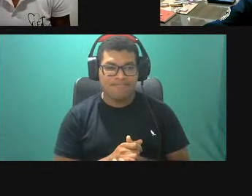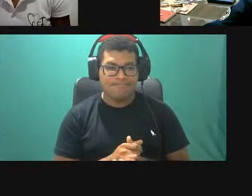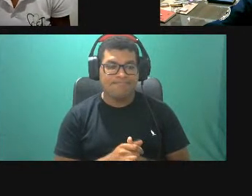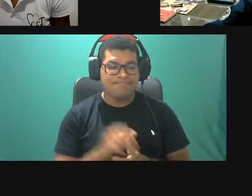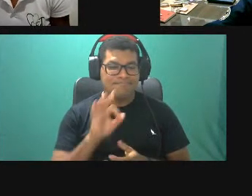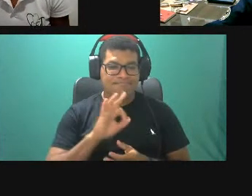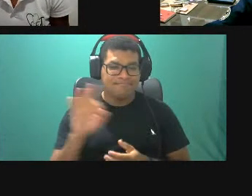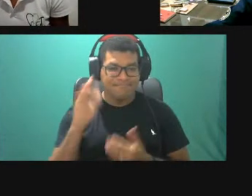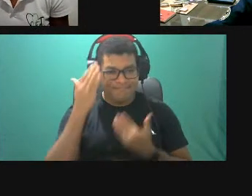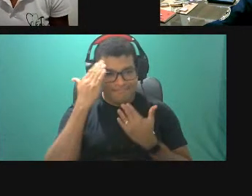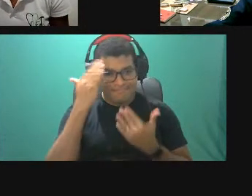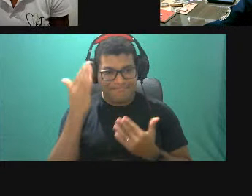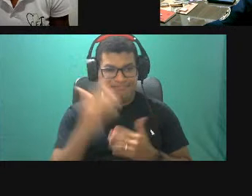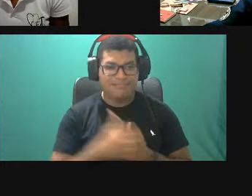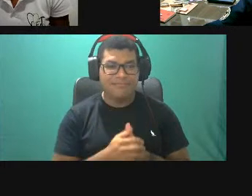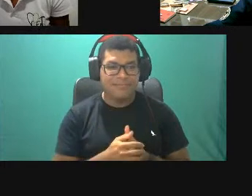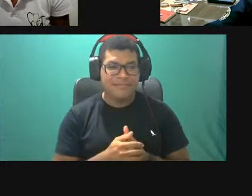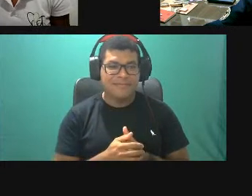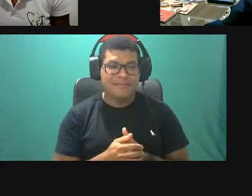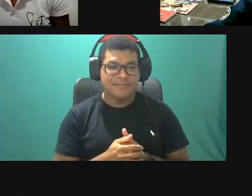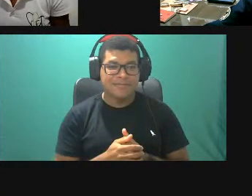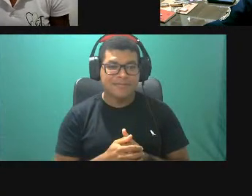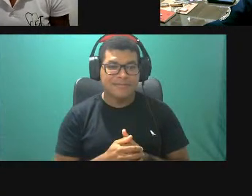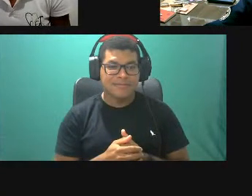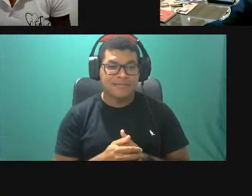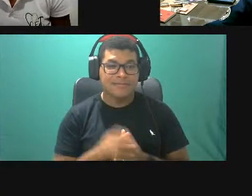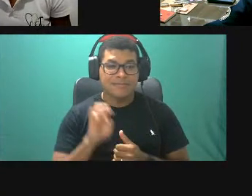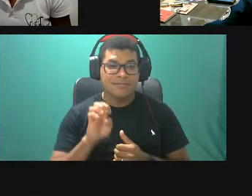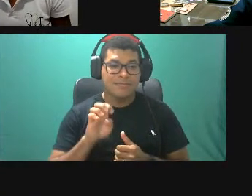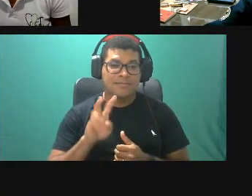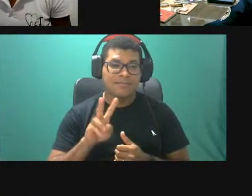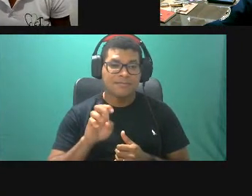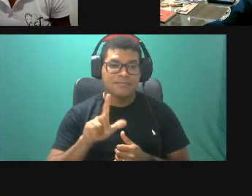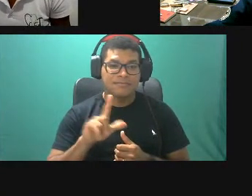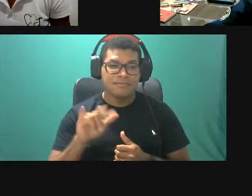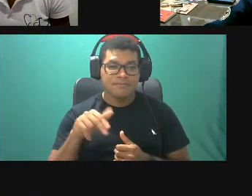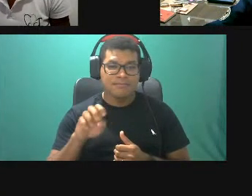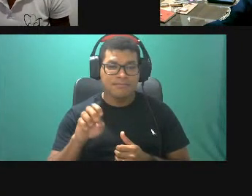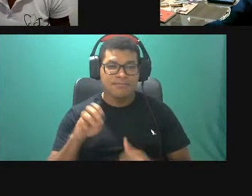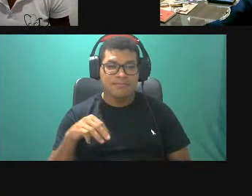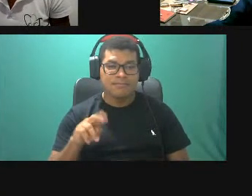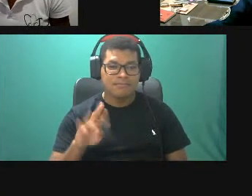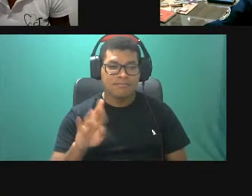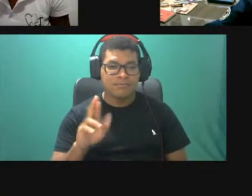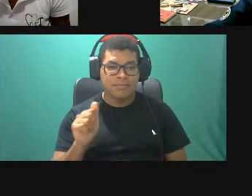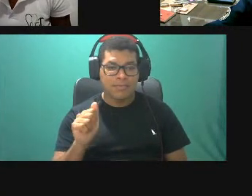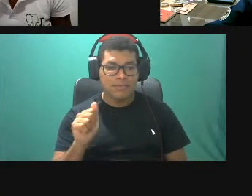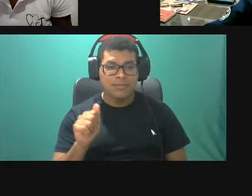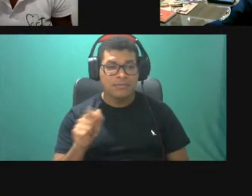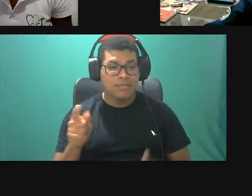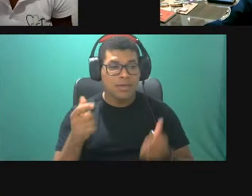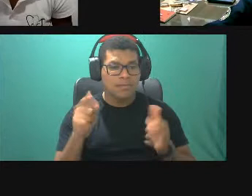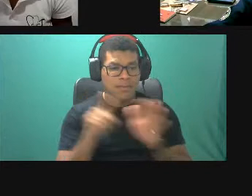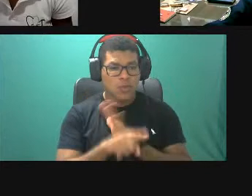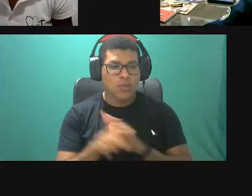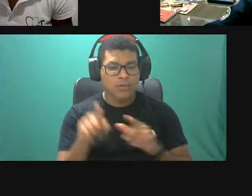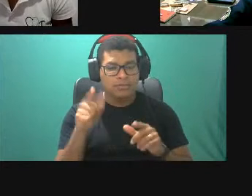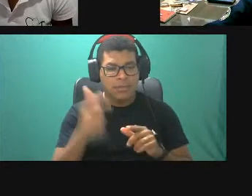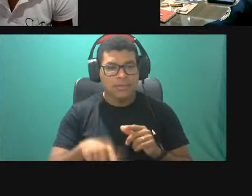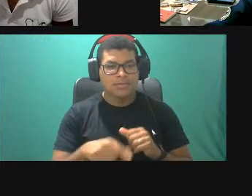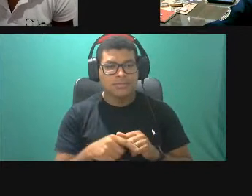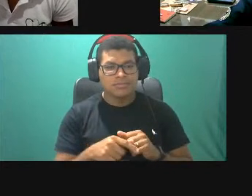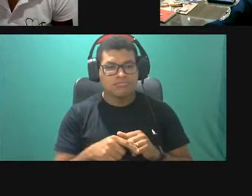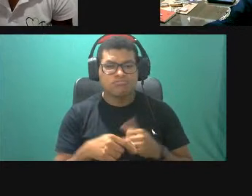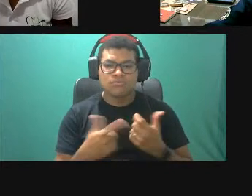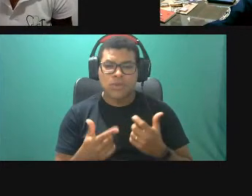Ótimo, Luciana, ficou bem claro. A Eveline Murta também trouxe uma dúvida aqui. Normalmente,